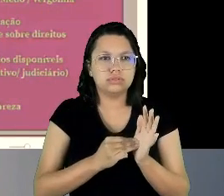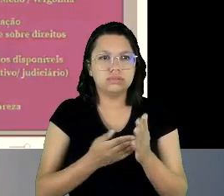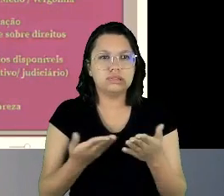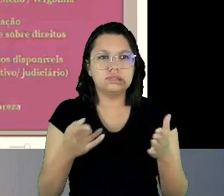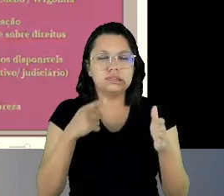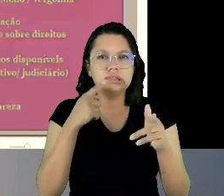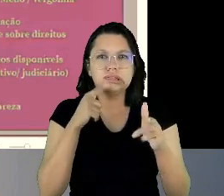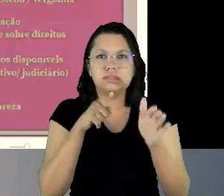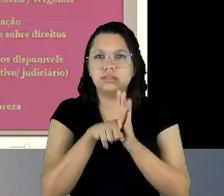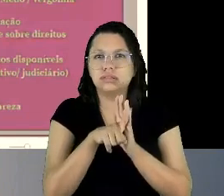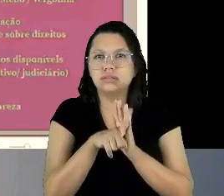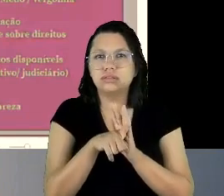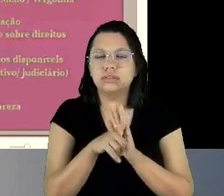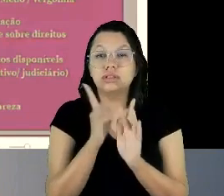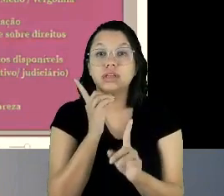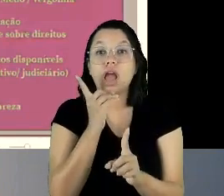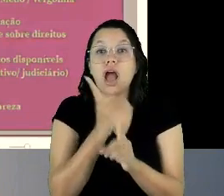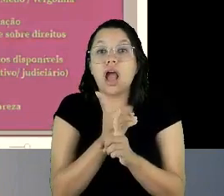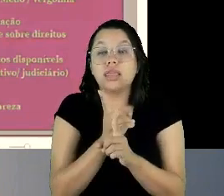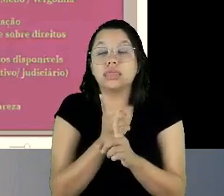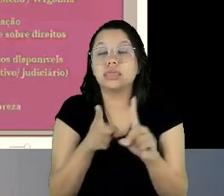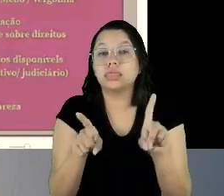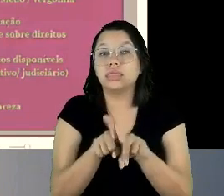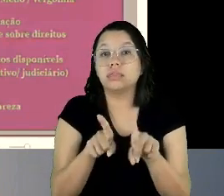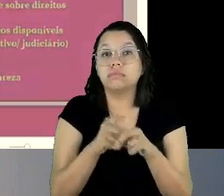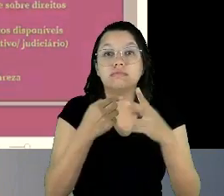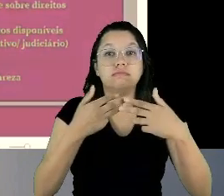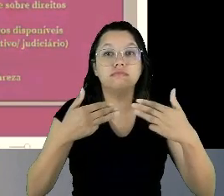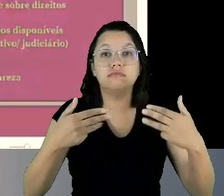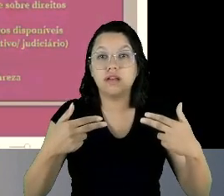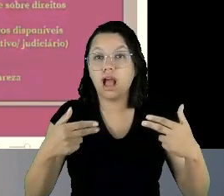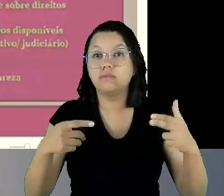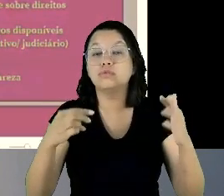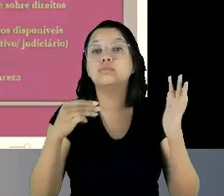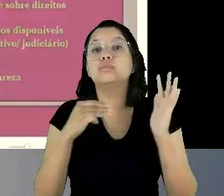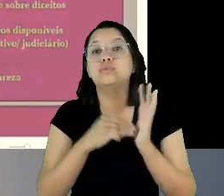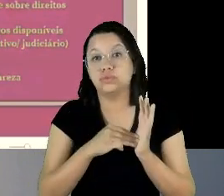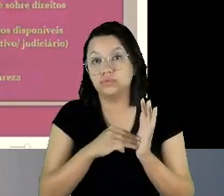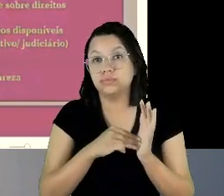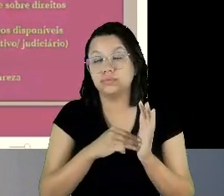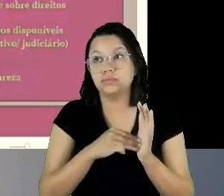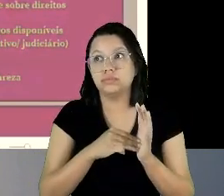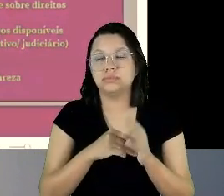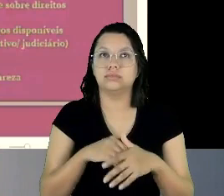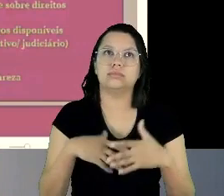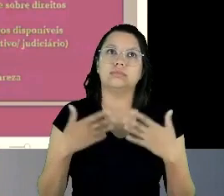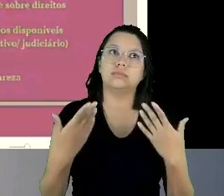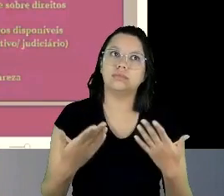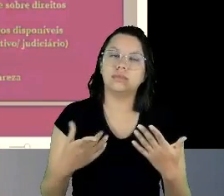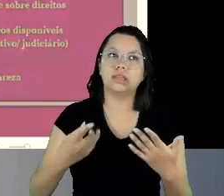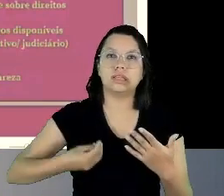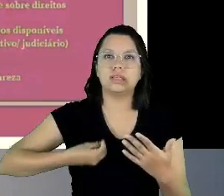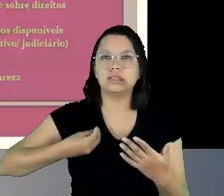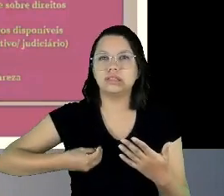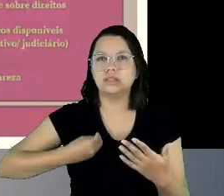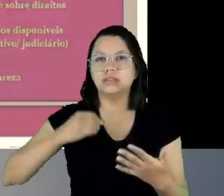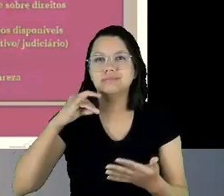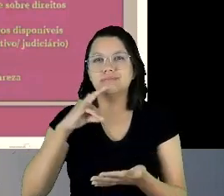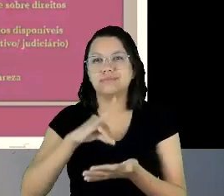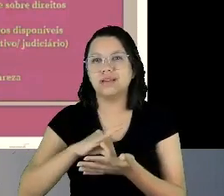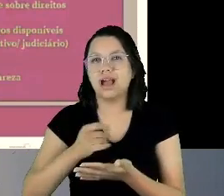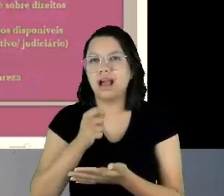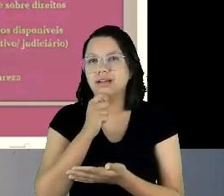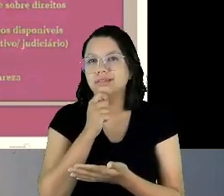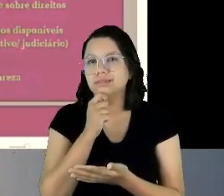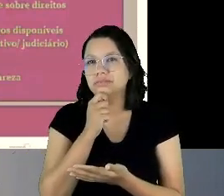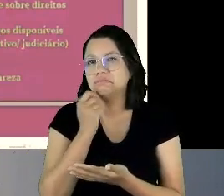dessa questão, a gente encontra também uma série de razões. Dentre elas, existe de fato ainda